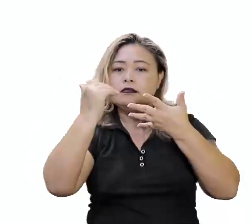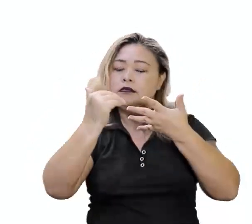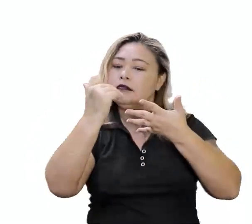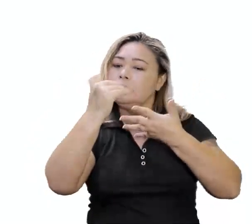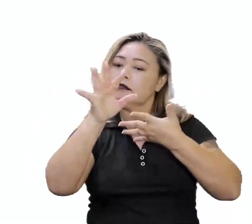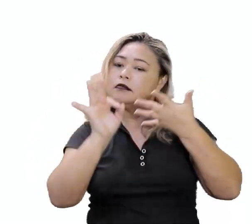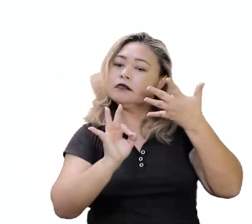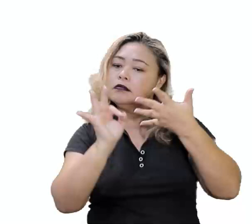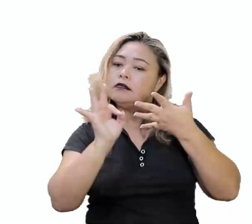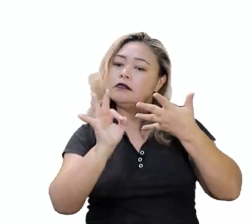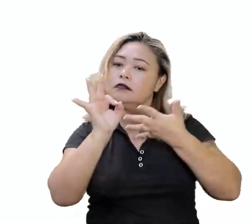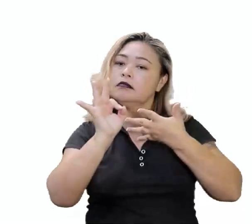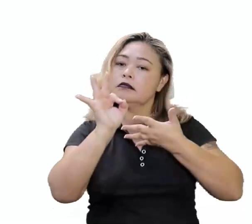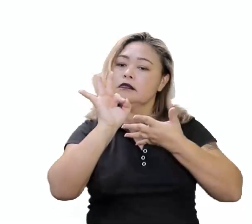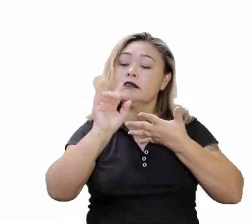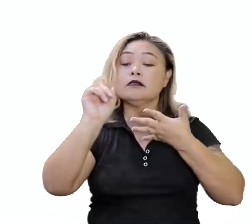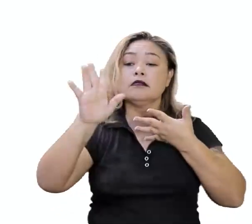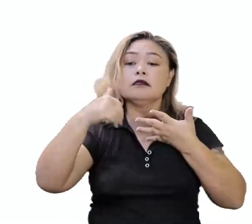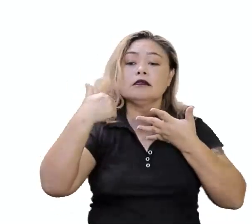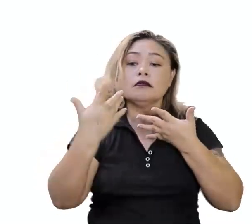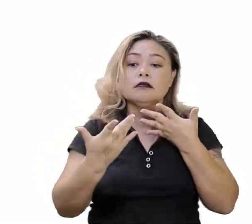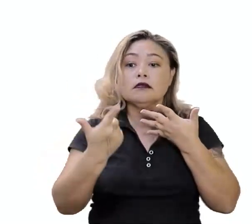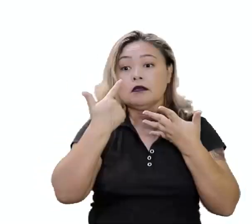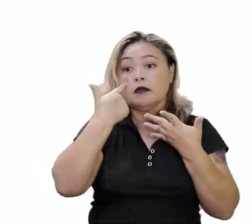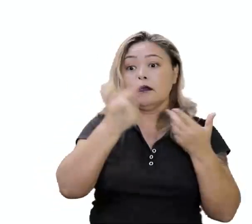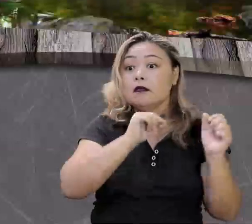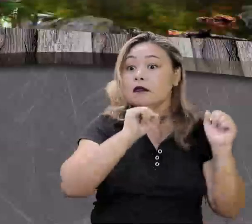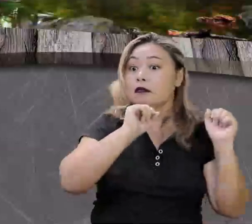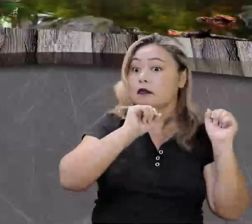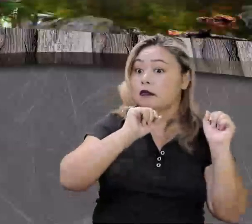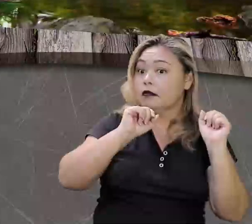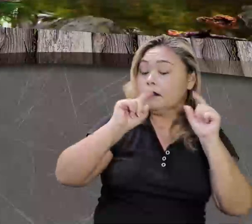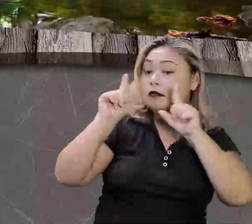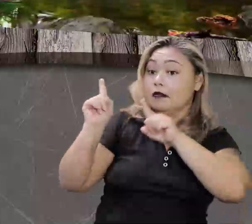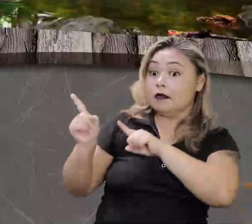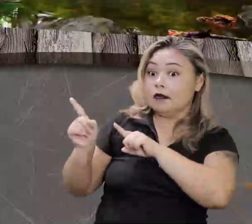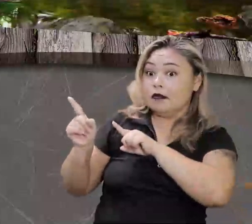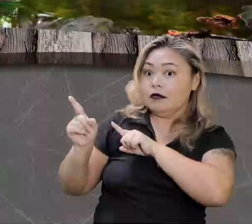seres vivos, olha aqui para mim um pouquinho.